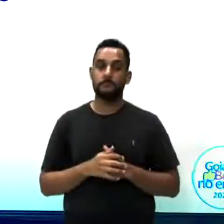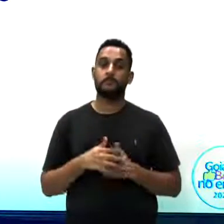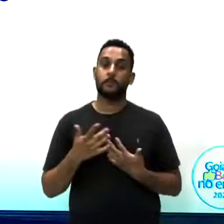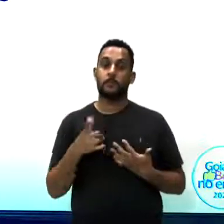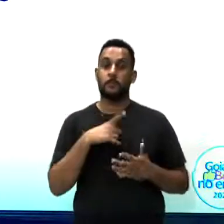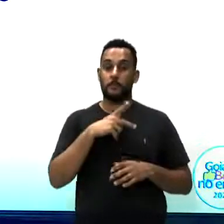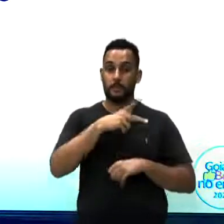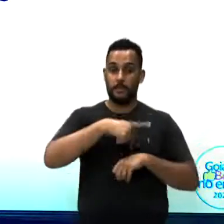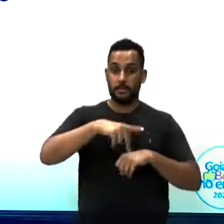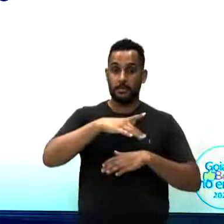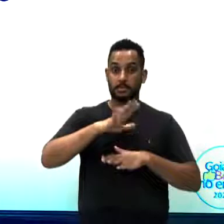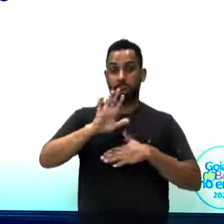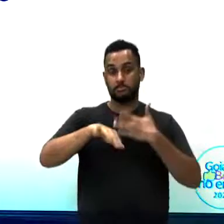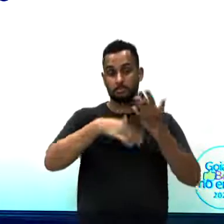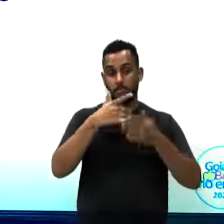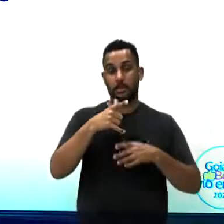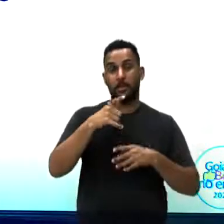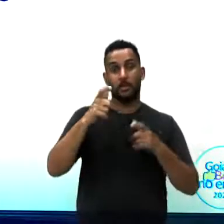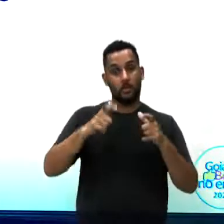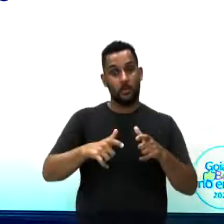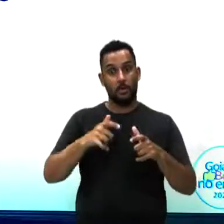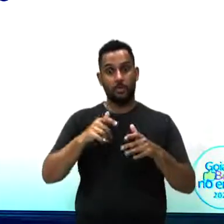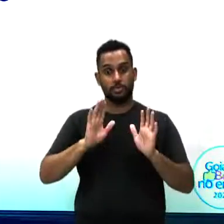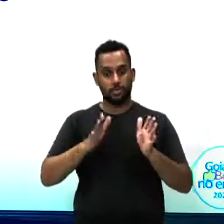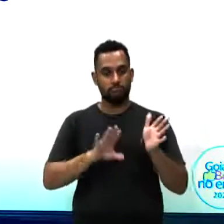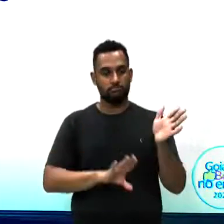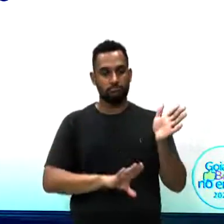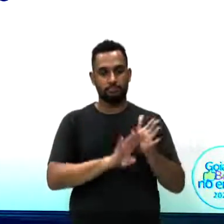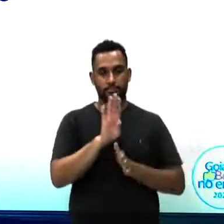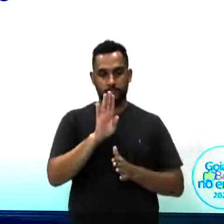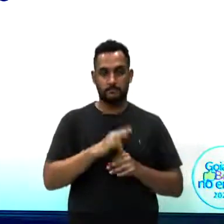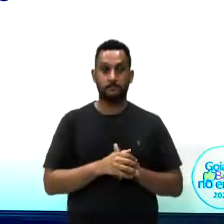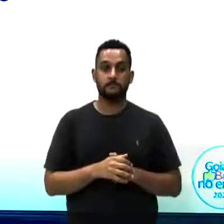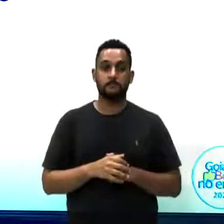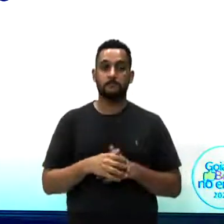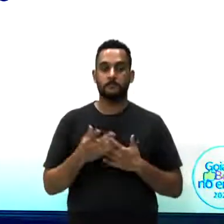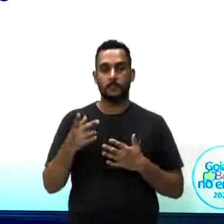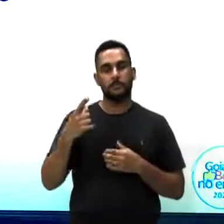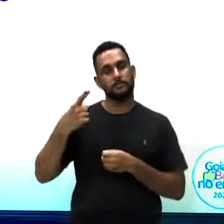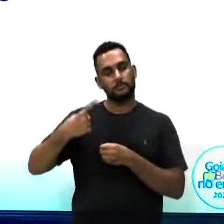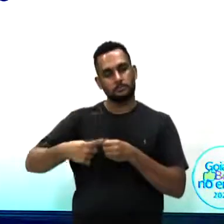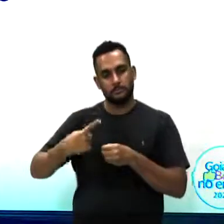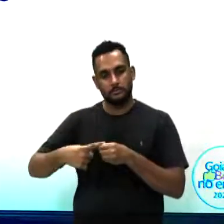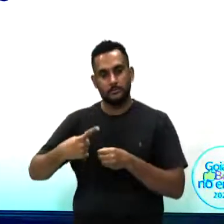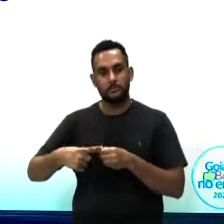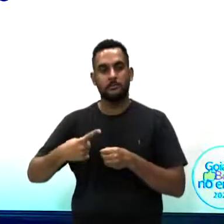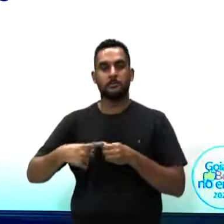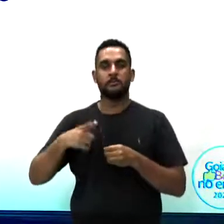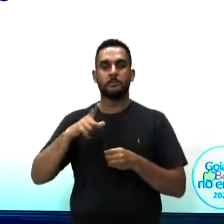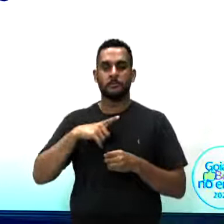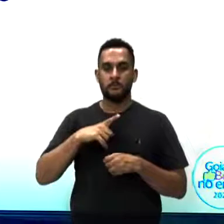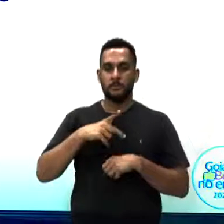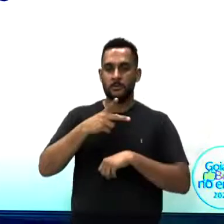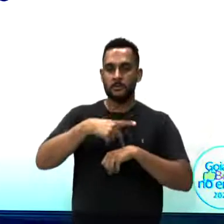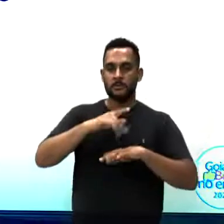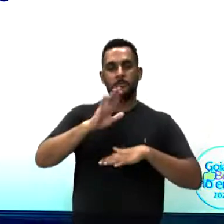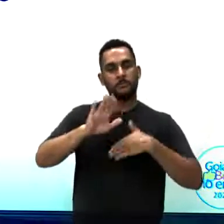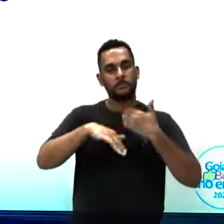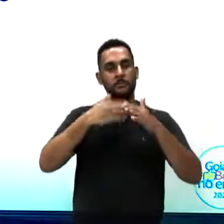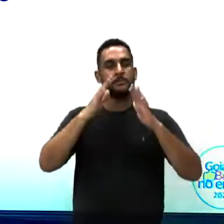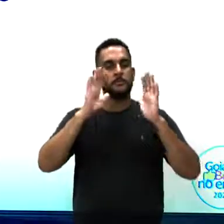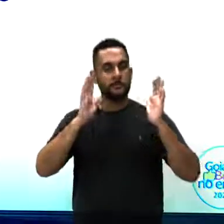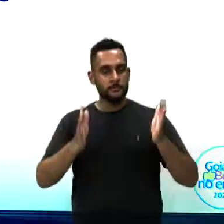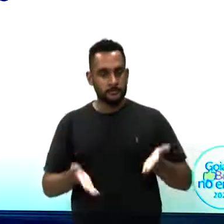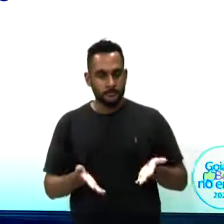países desenvolvidos e regiões modernas dos emergentes. Então cidades que são atrativas geralmente são de países desenvolvidos